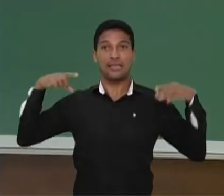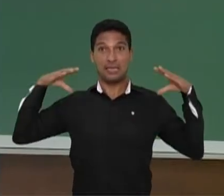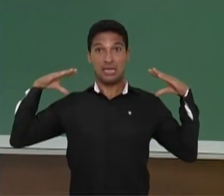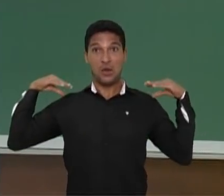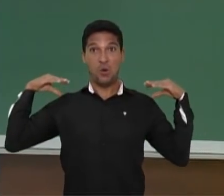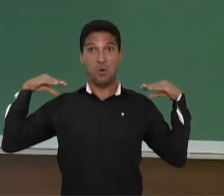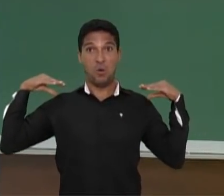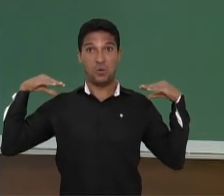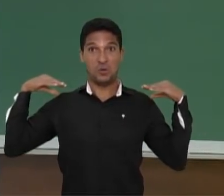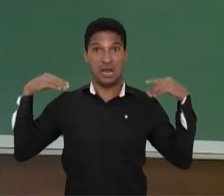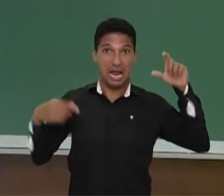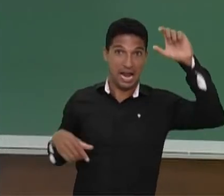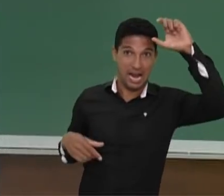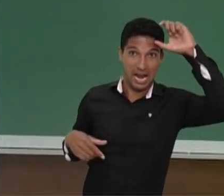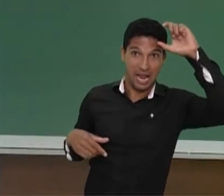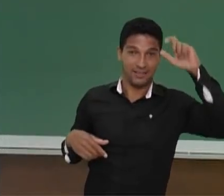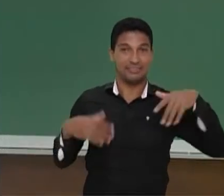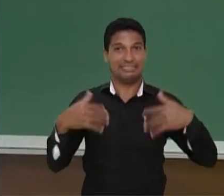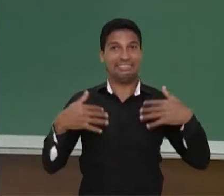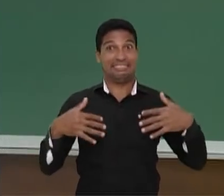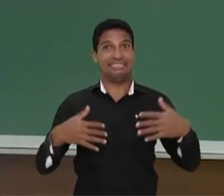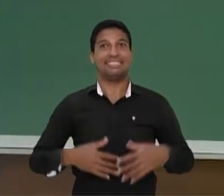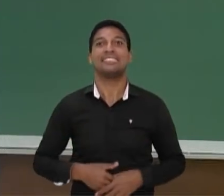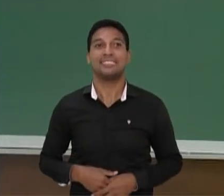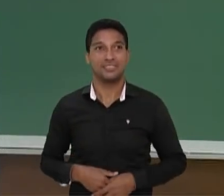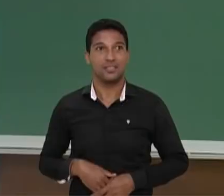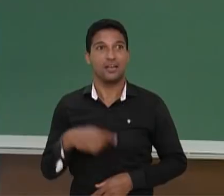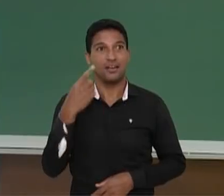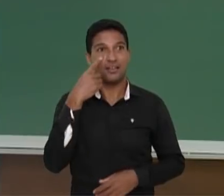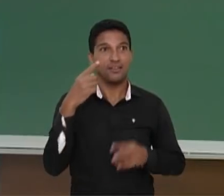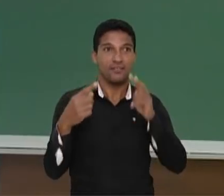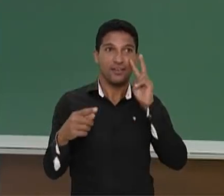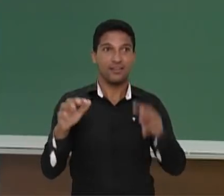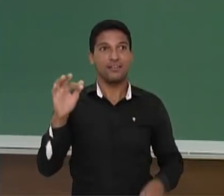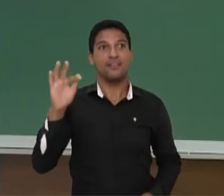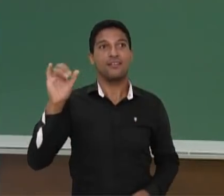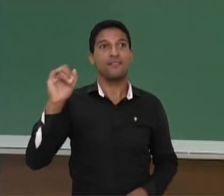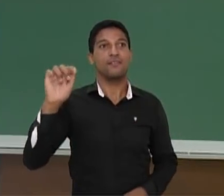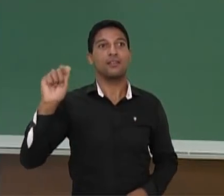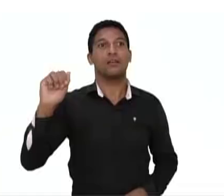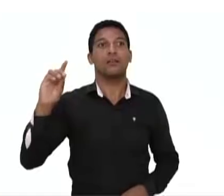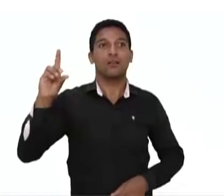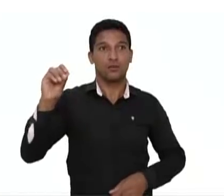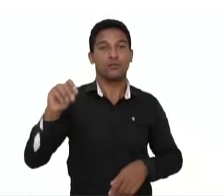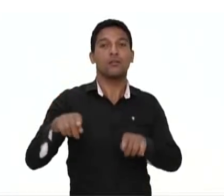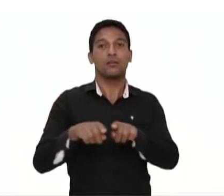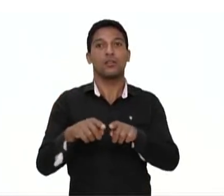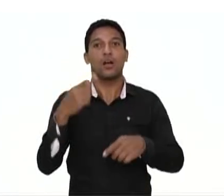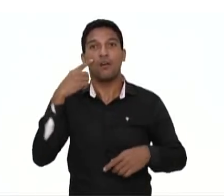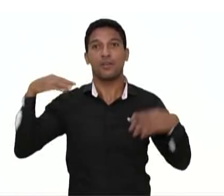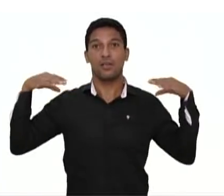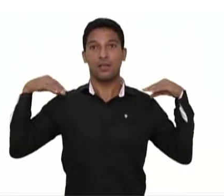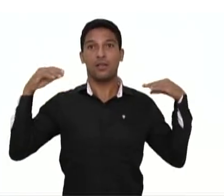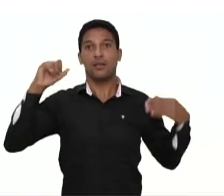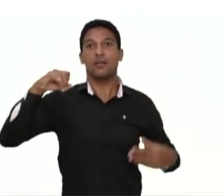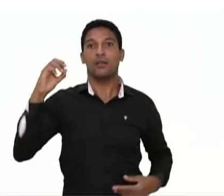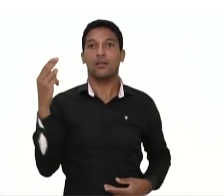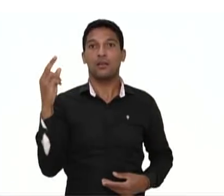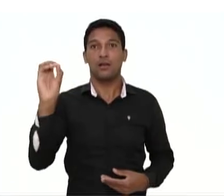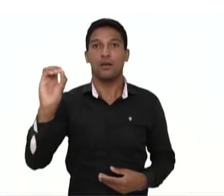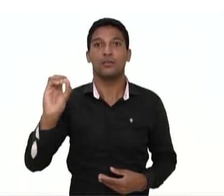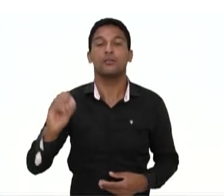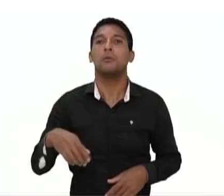fidalgo, né? E falas. Então, é um texto de teatro, um texto dramático. Anjo,